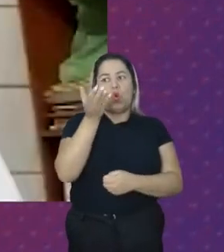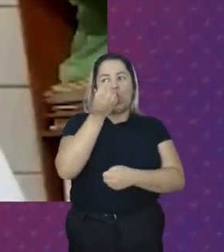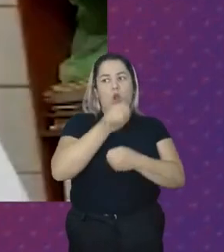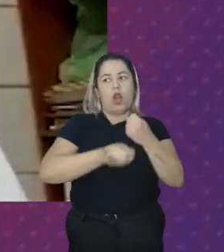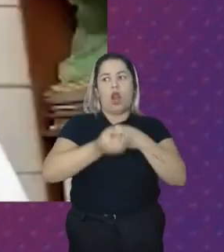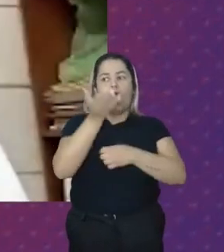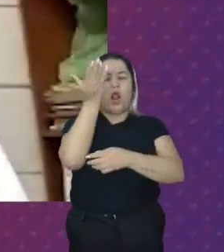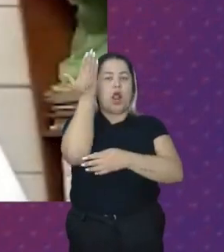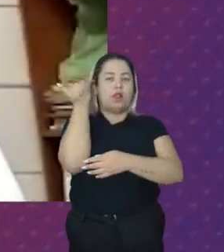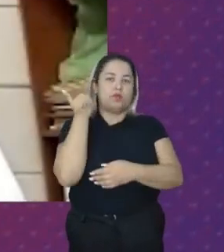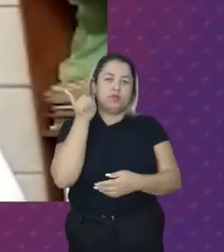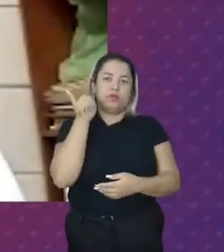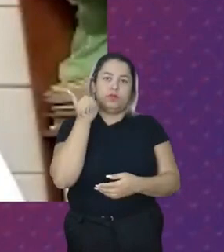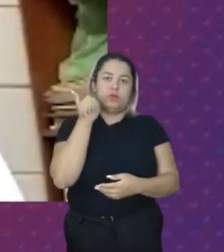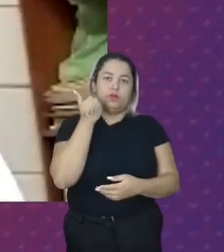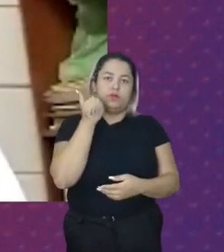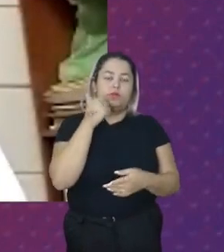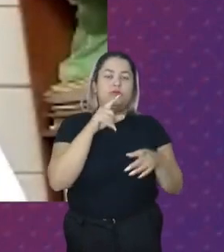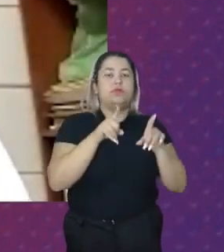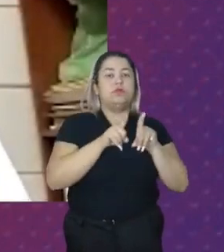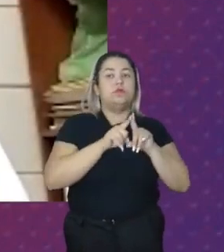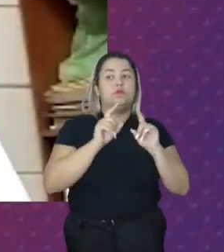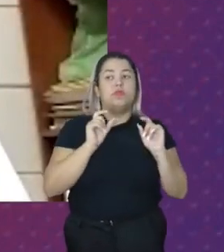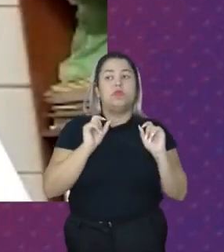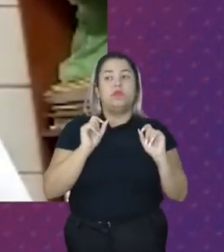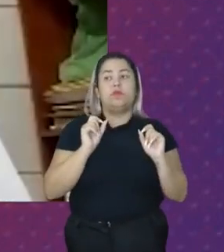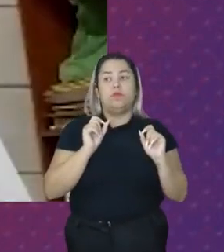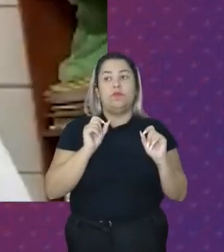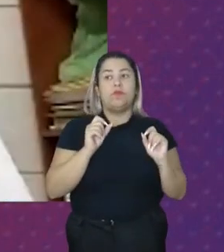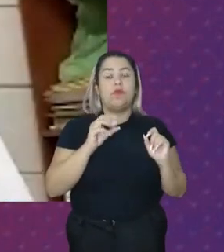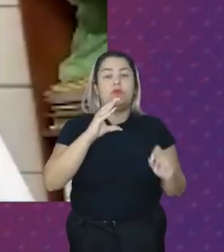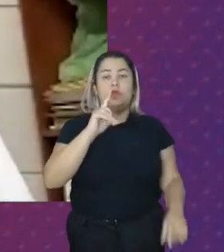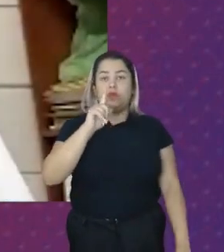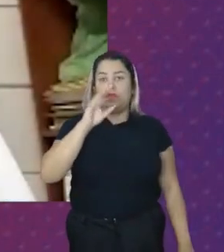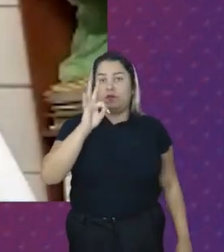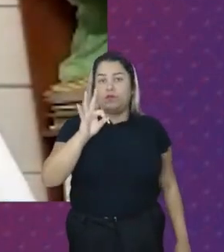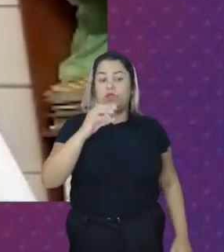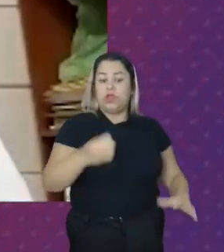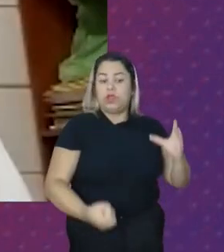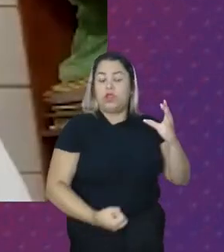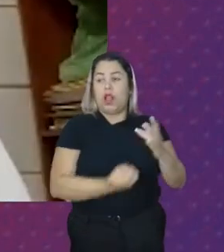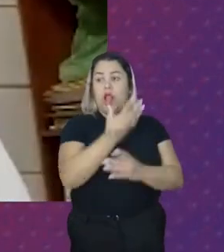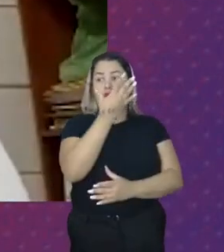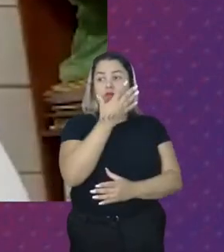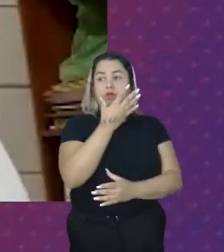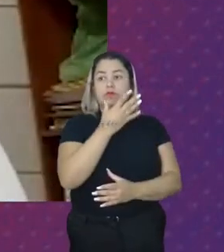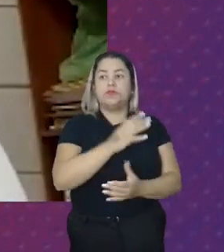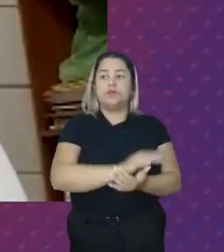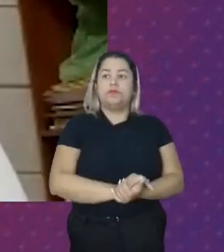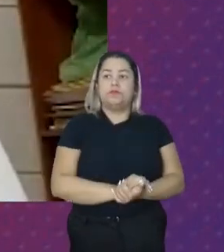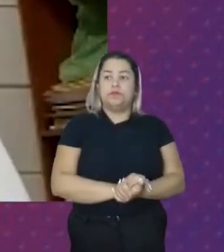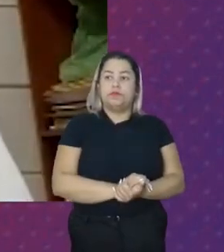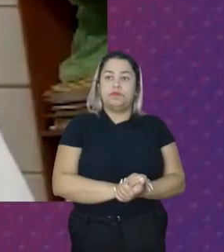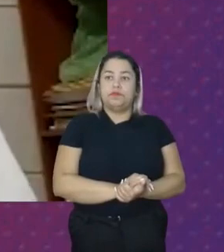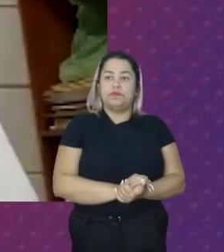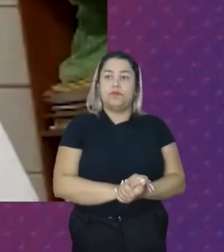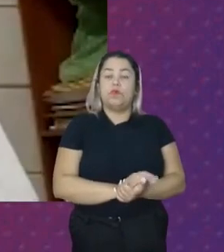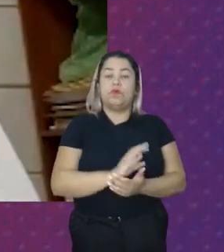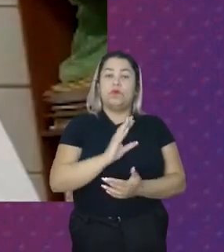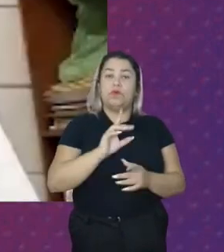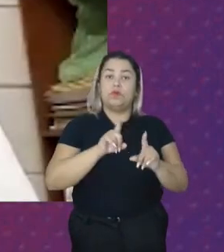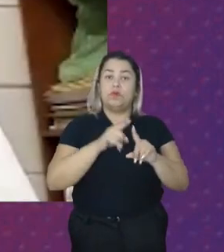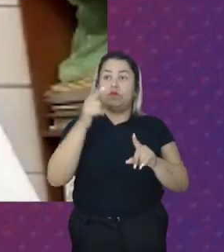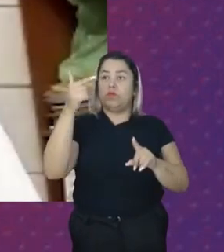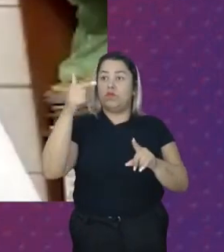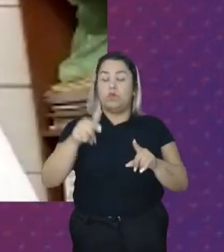anterior Ao CLT Quando a CLT Foi criada Já a dona Lóvelina De Campos Melo Junto com